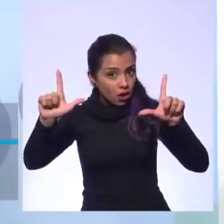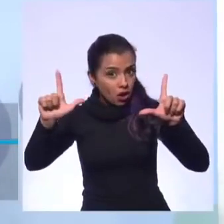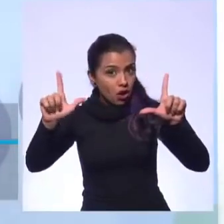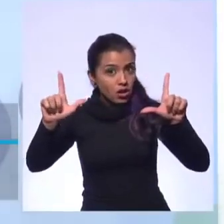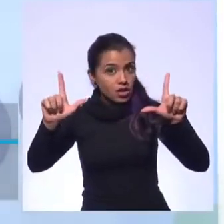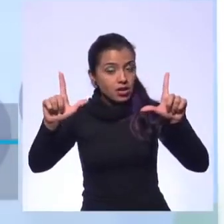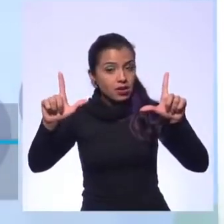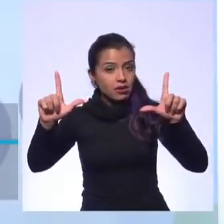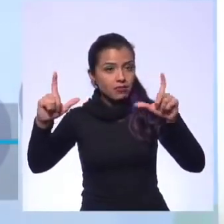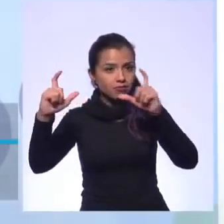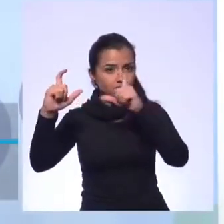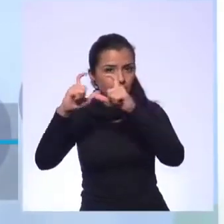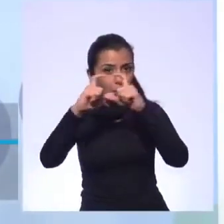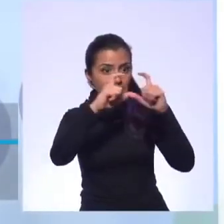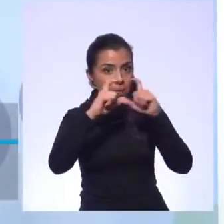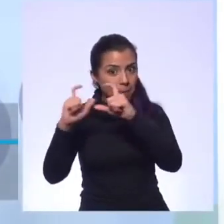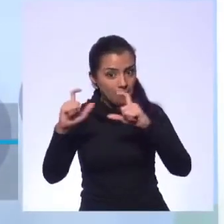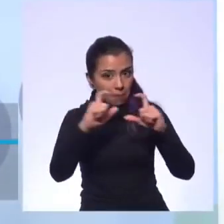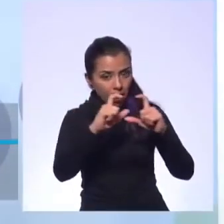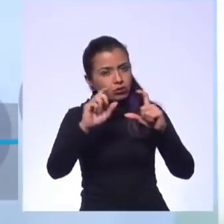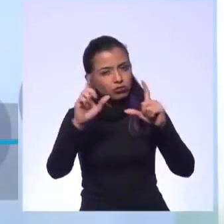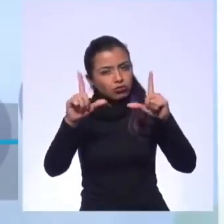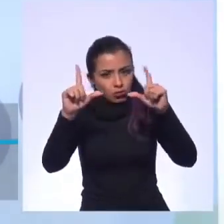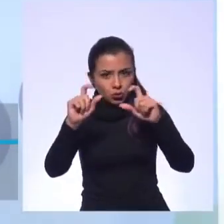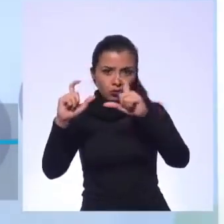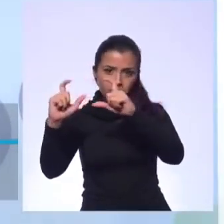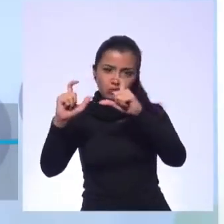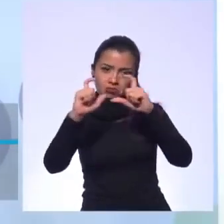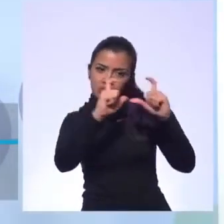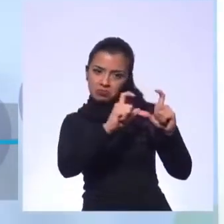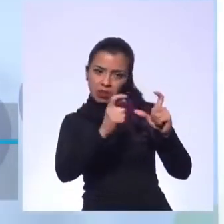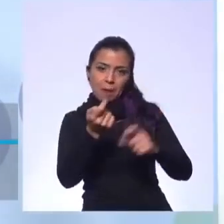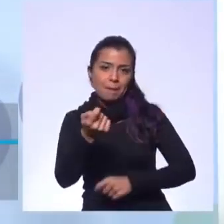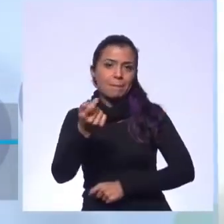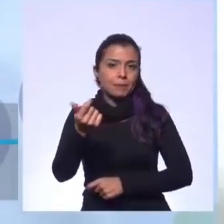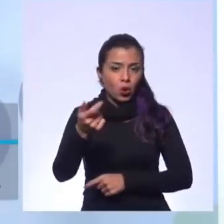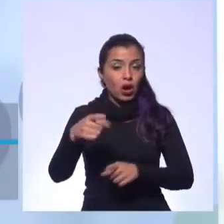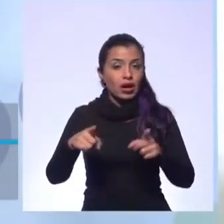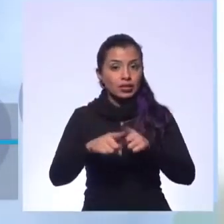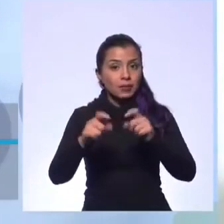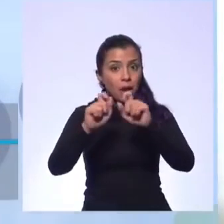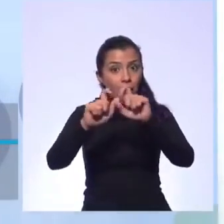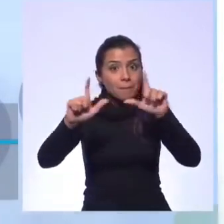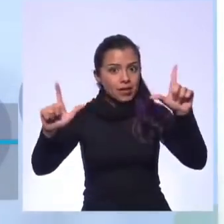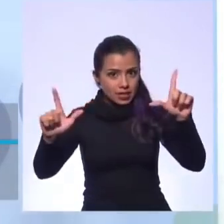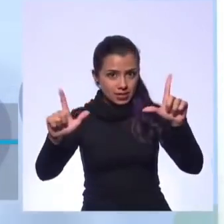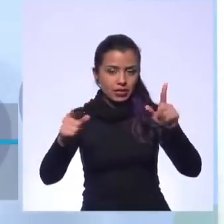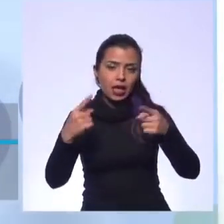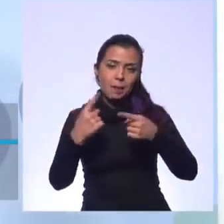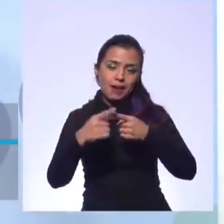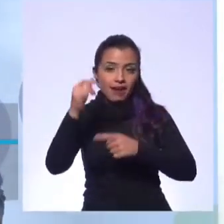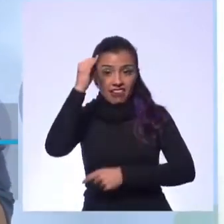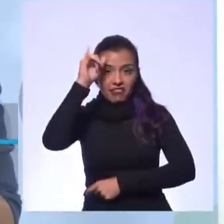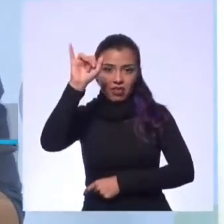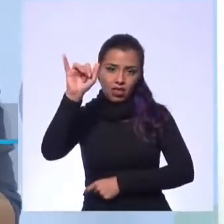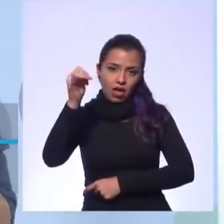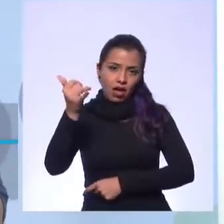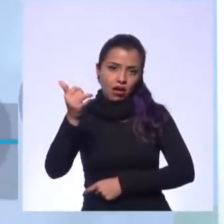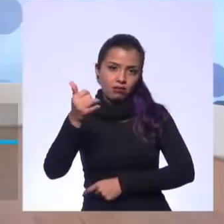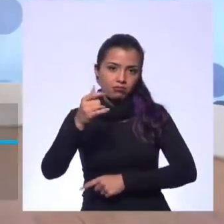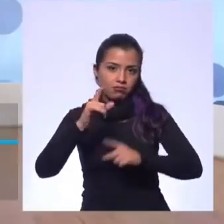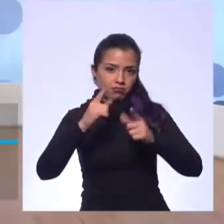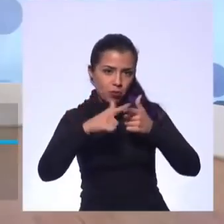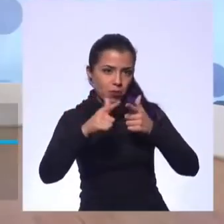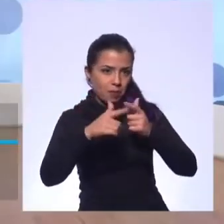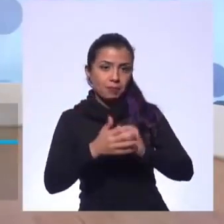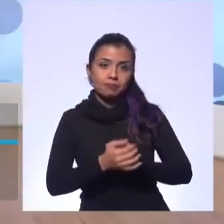tela, tá? Ficou a crítica aí, a gente vai se adaptar aí para esse problema que pode acontecer, certo? Vamos ver Mas então. o legal é